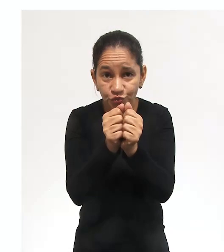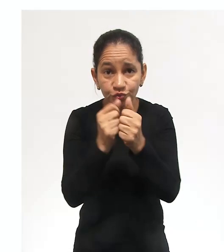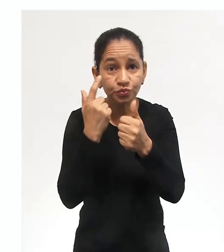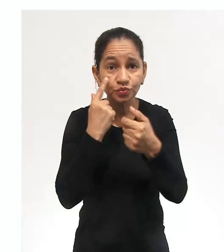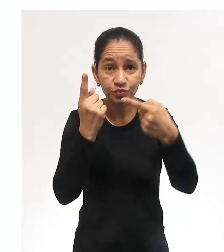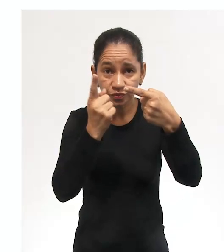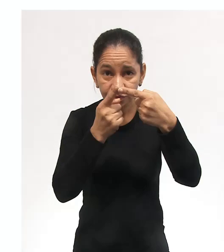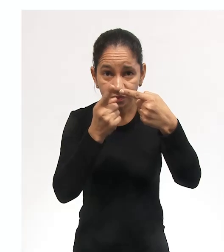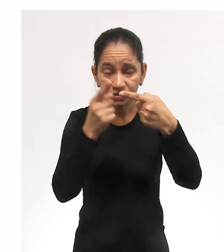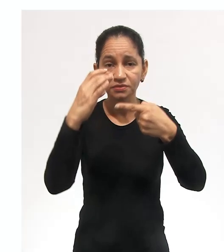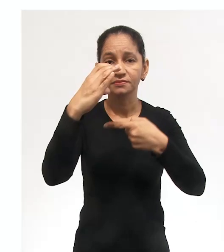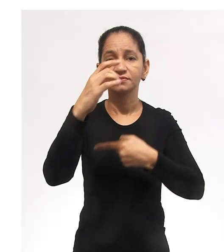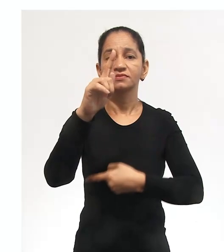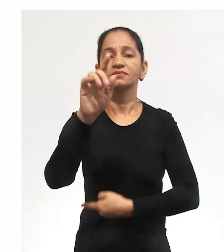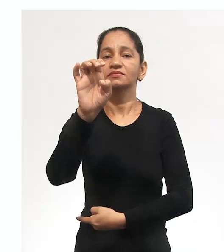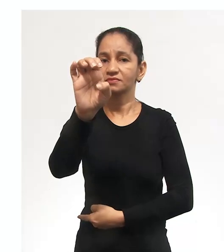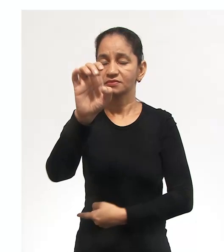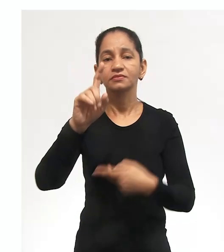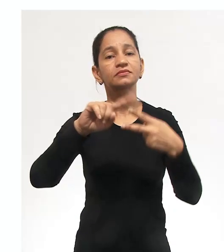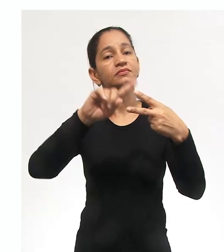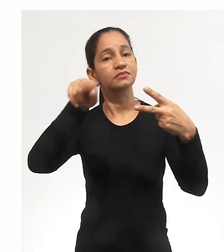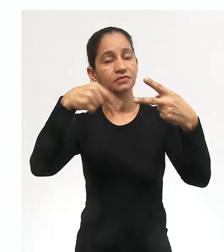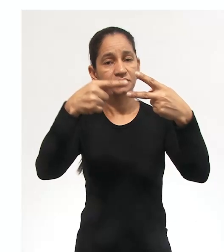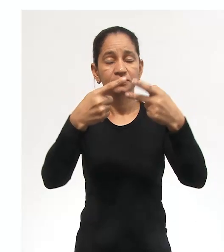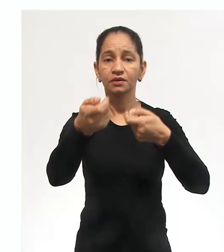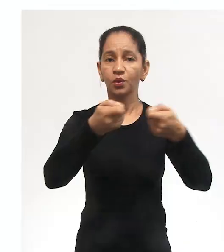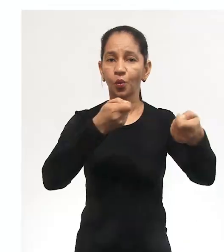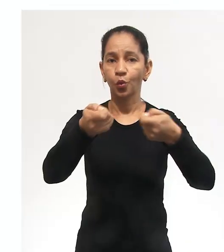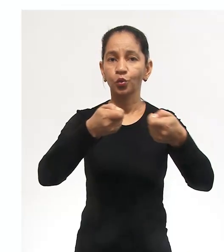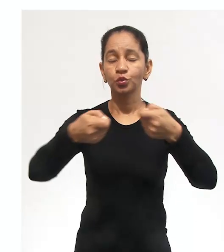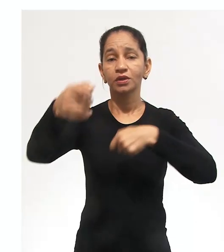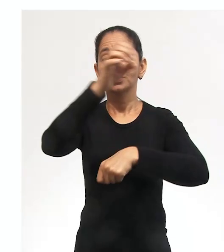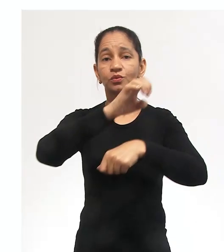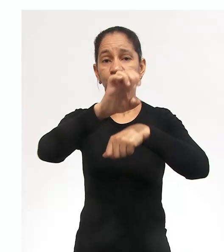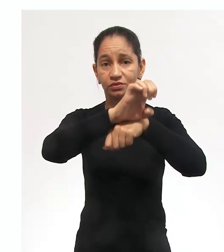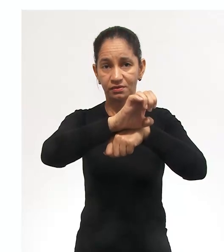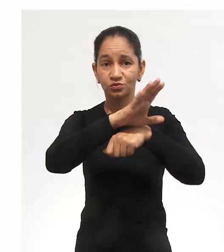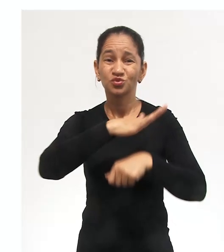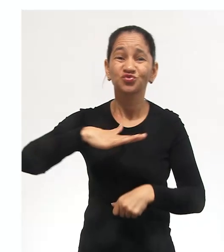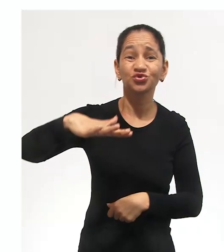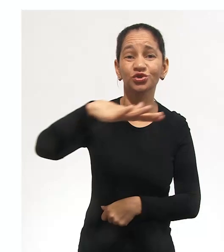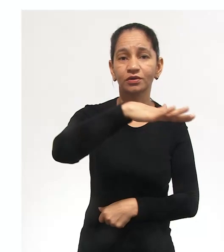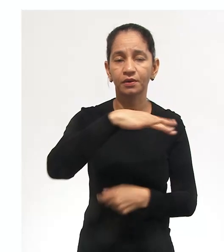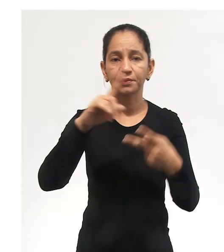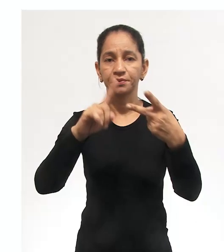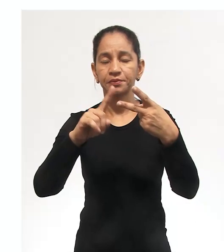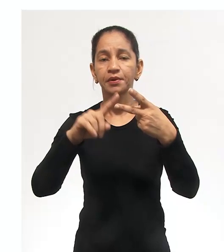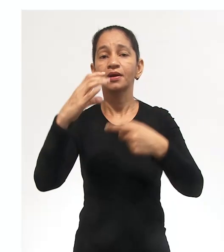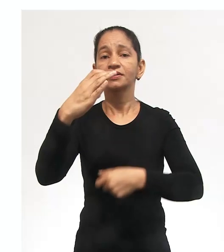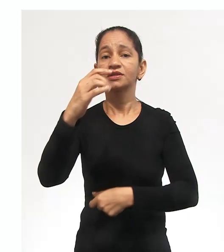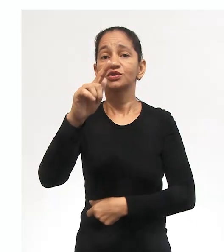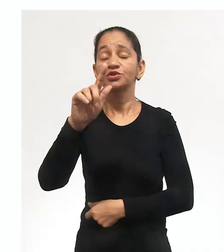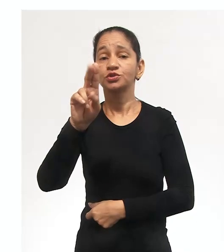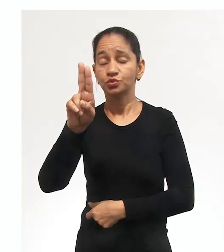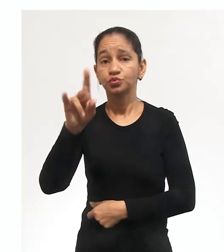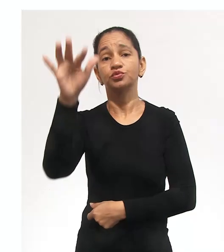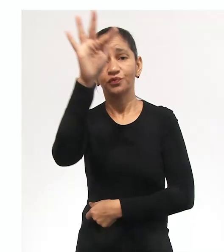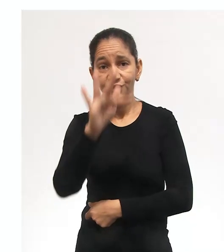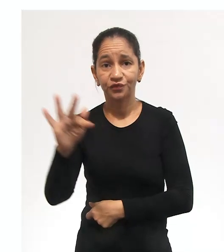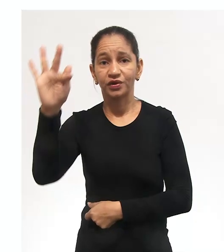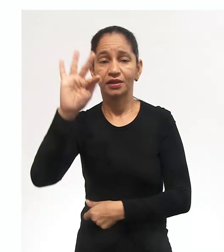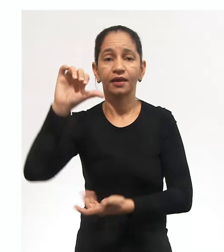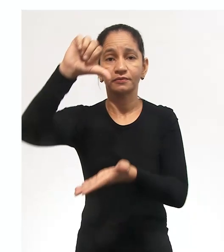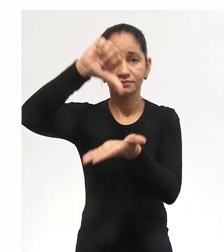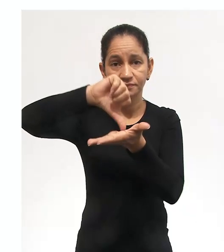ó, CGE, Controladoria Geral do Estado, tem a CGU da União e